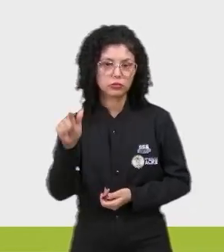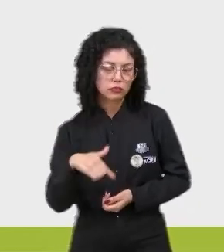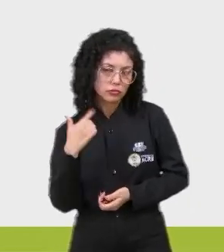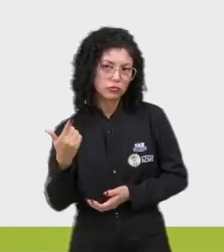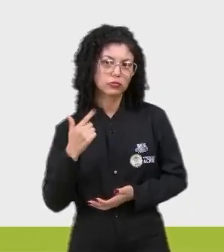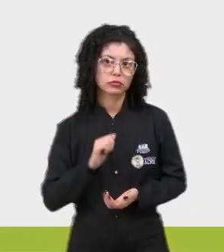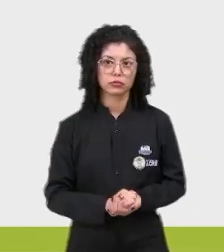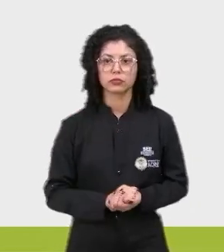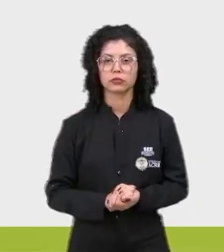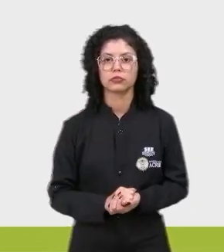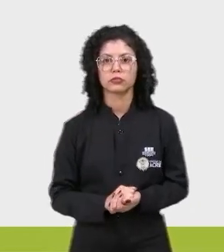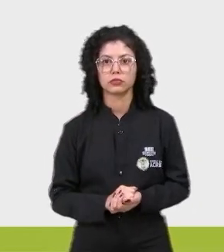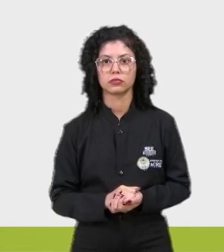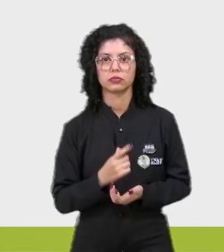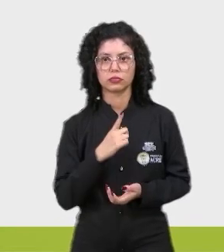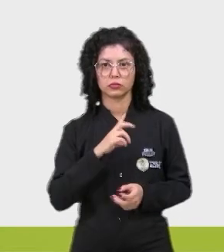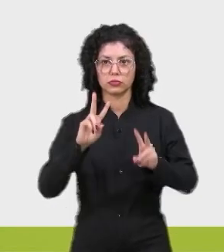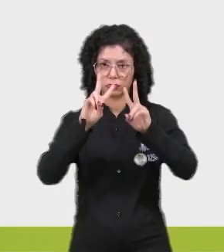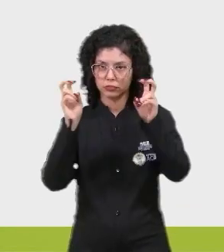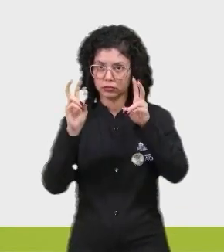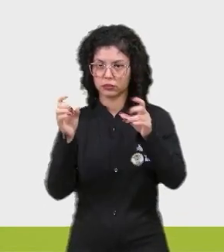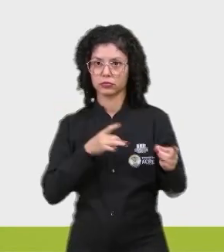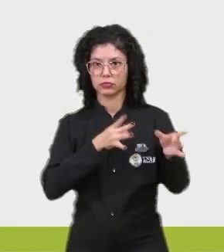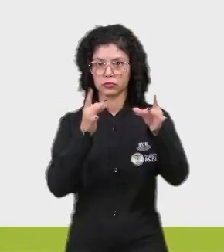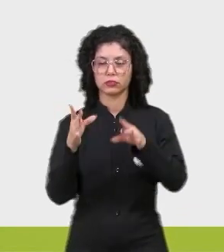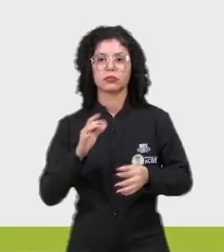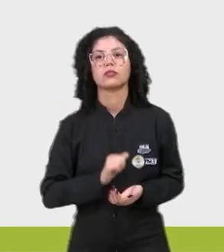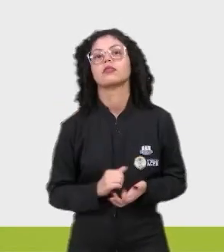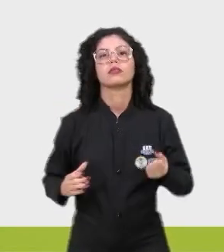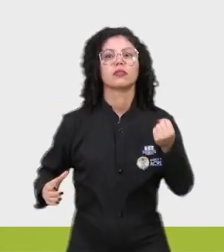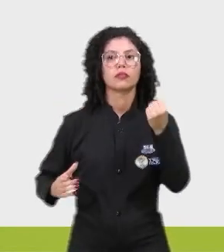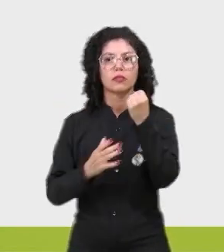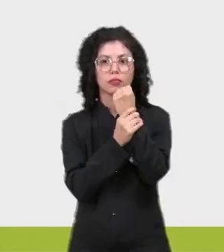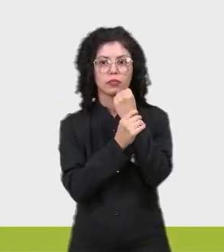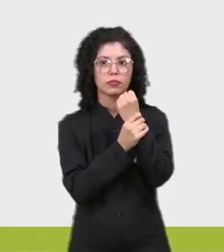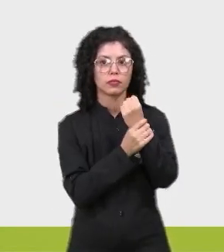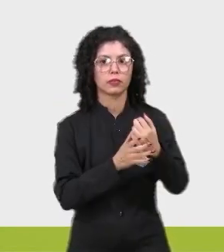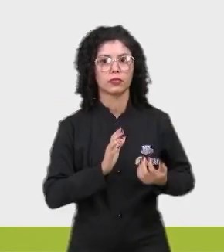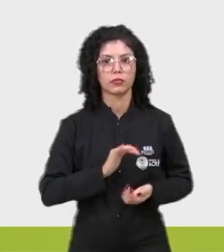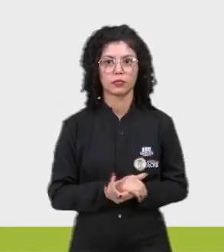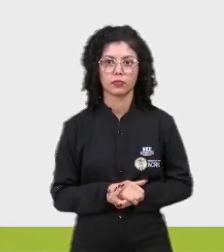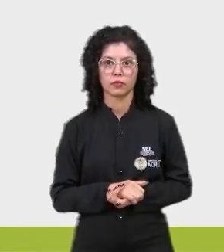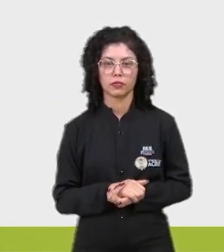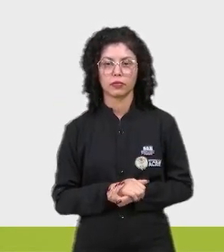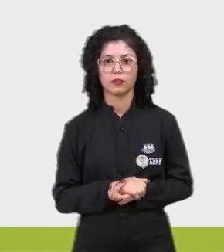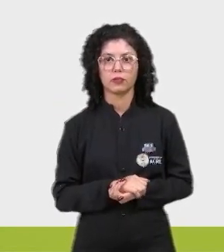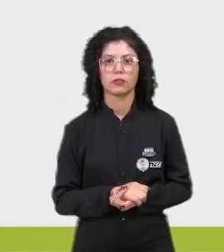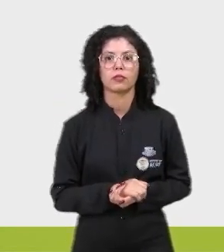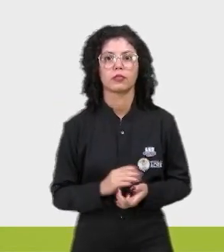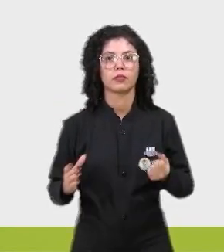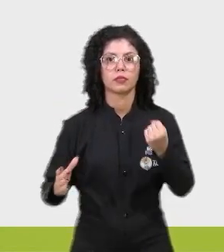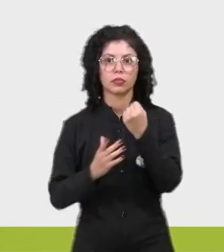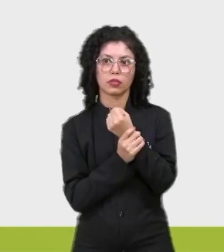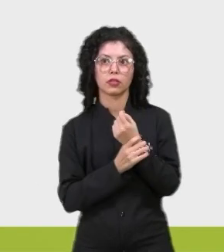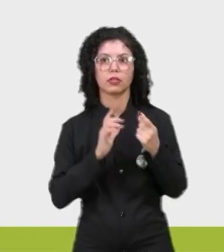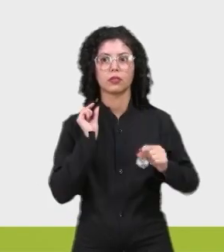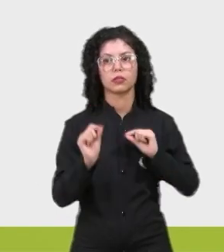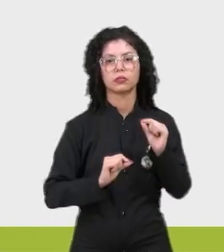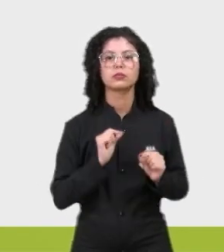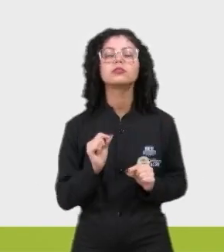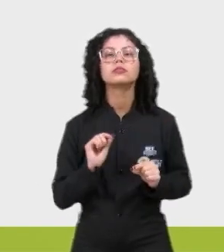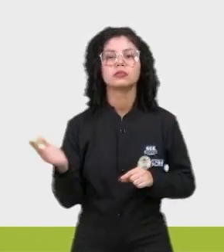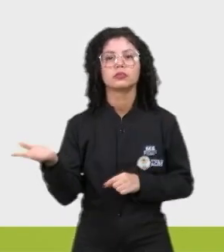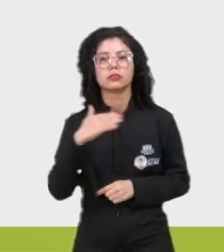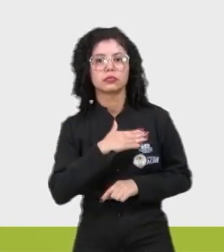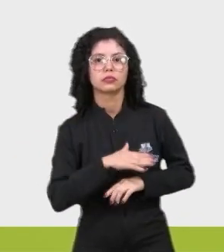Próximo, vamos lá, temos mais dicas. Eixo segurança. Eixo segurança,